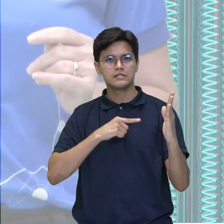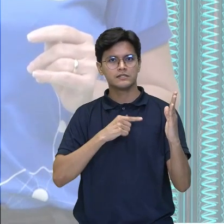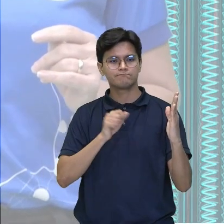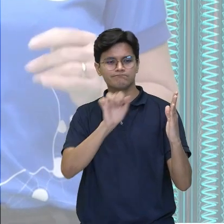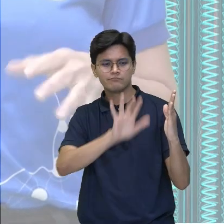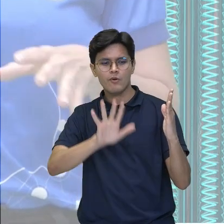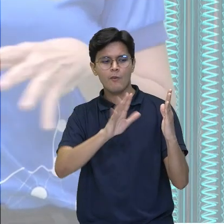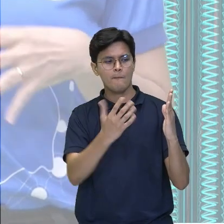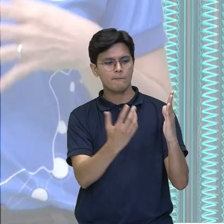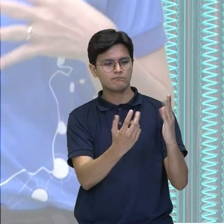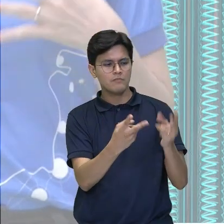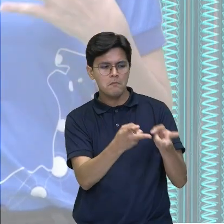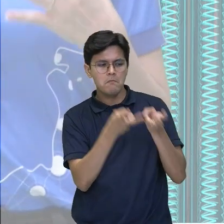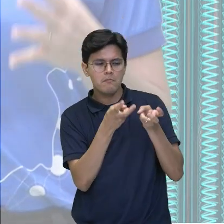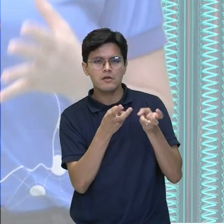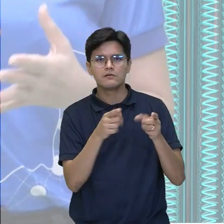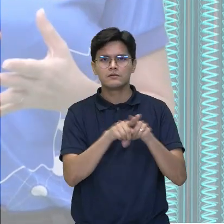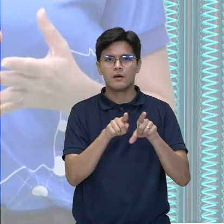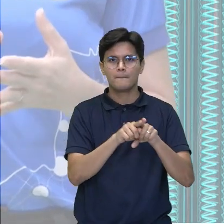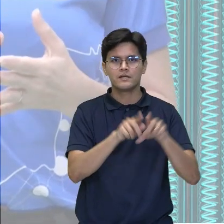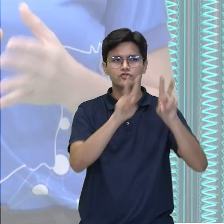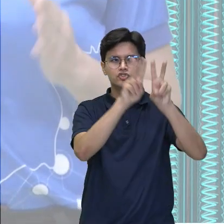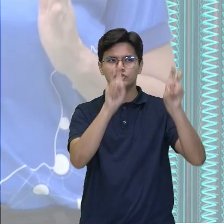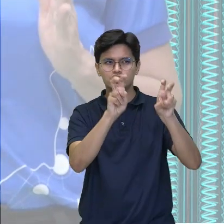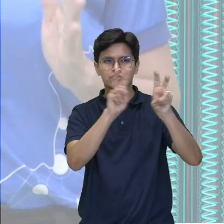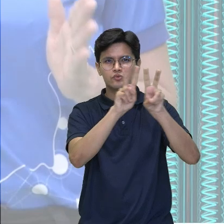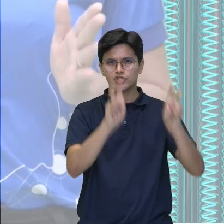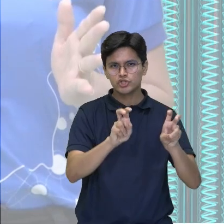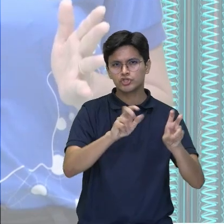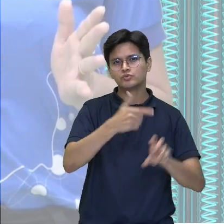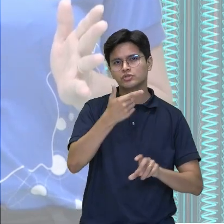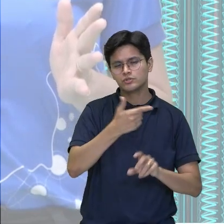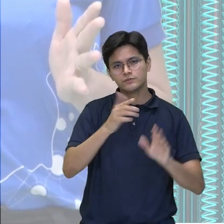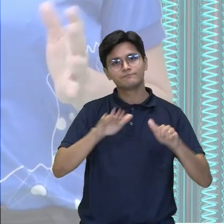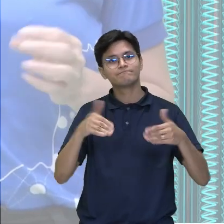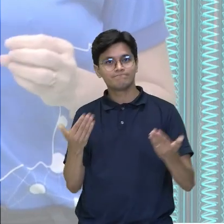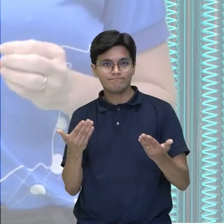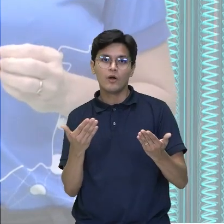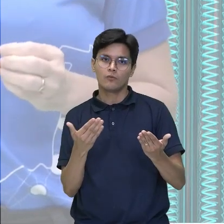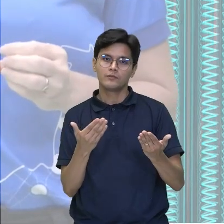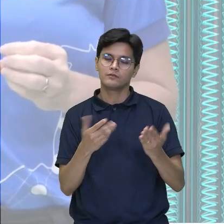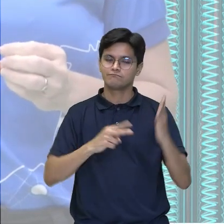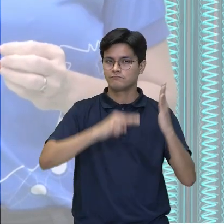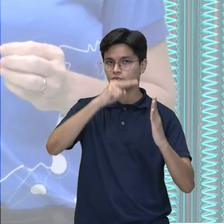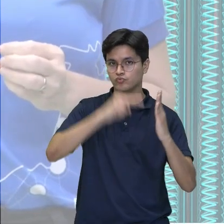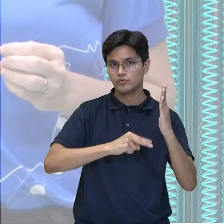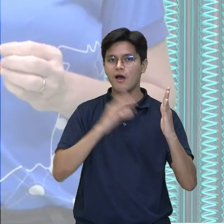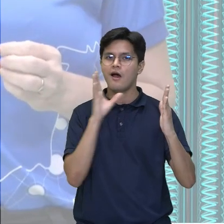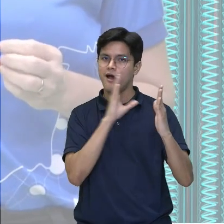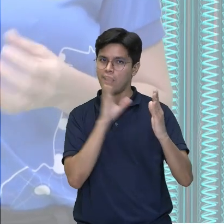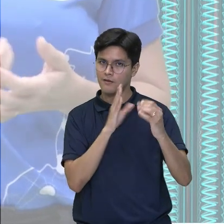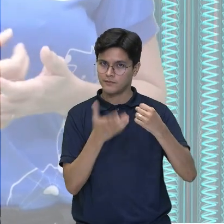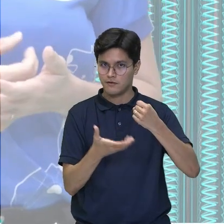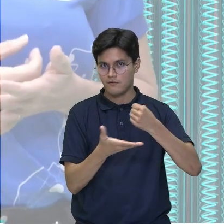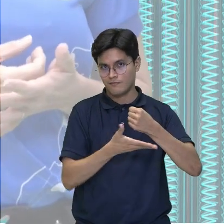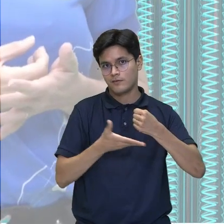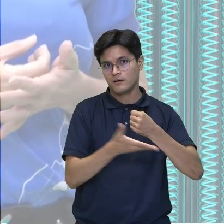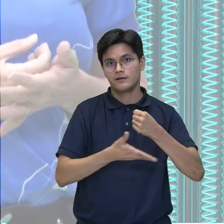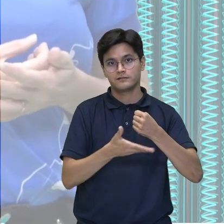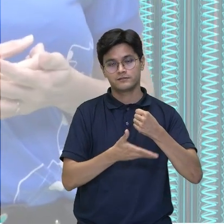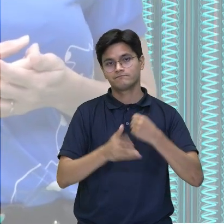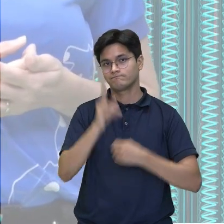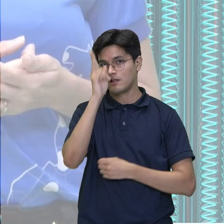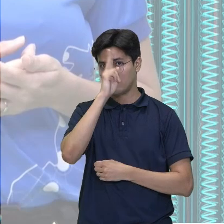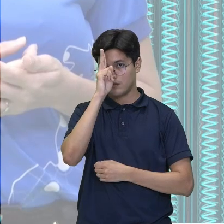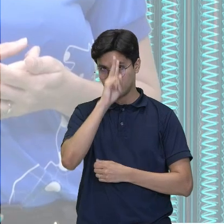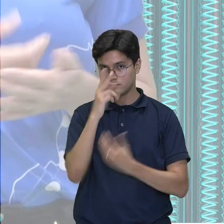o olho no título, no subtítulo, certo? Então, é uma coisa rápida. Lembre-se que muitas das avaliações externas